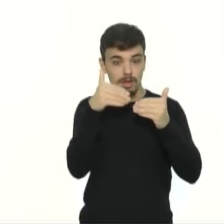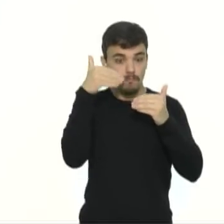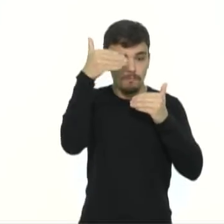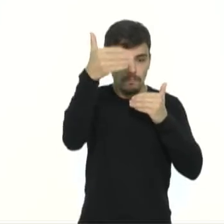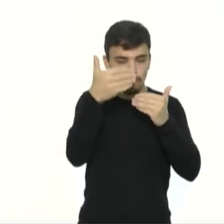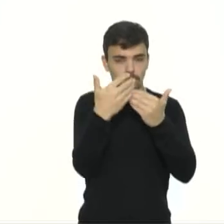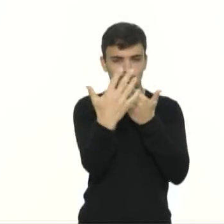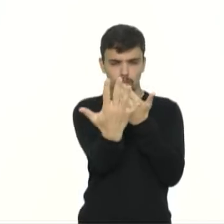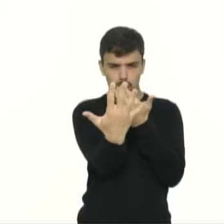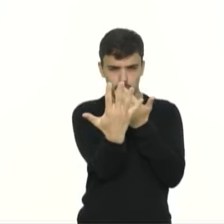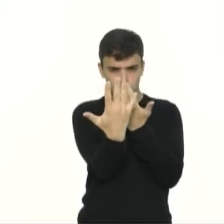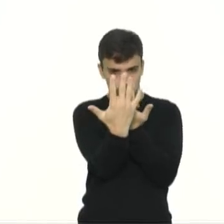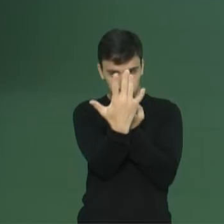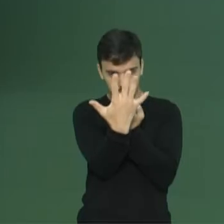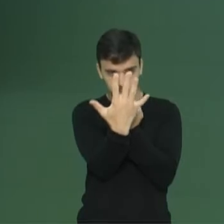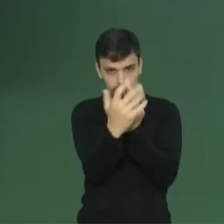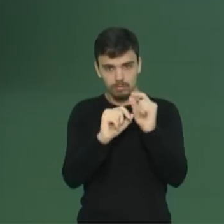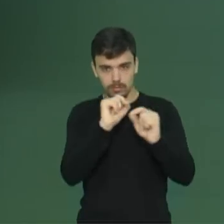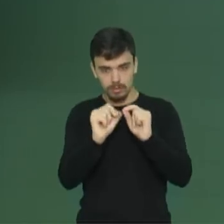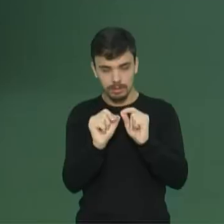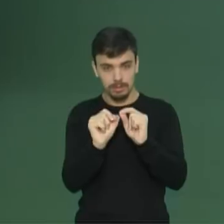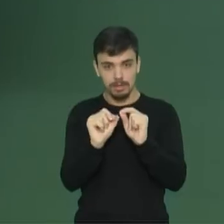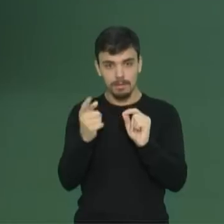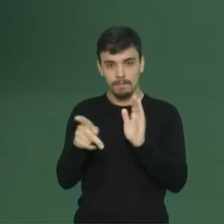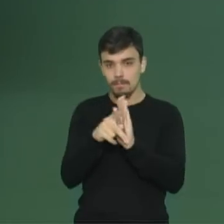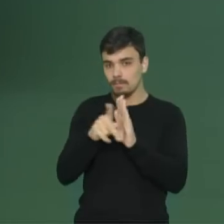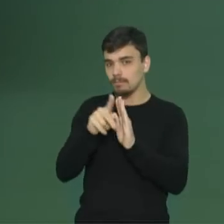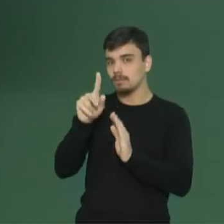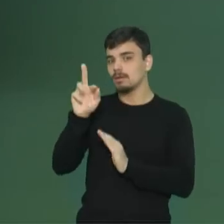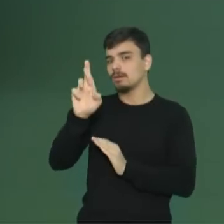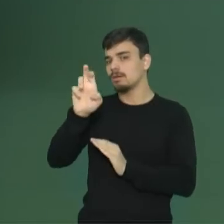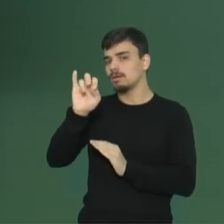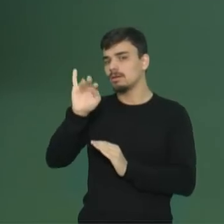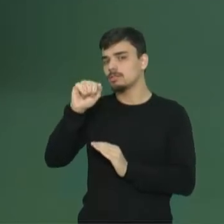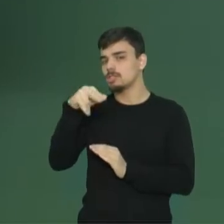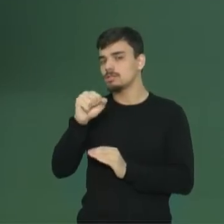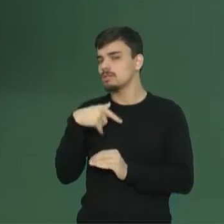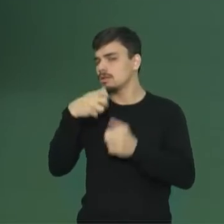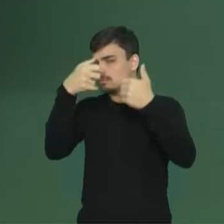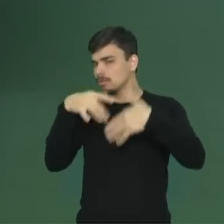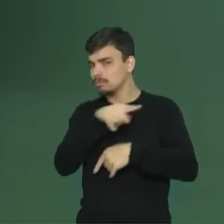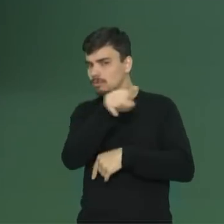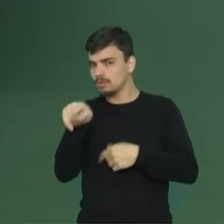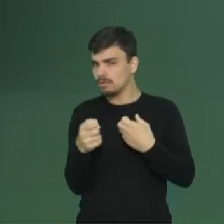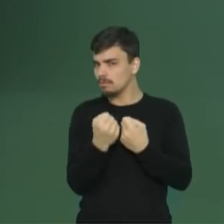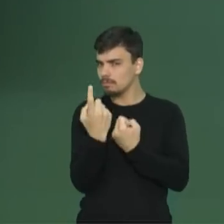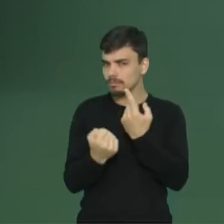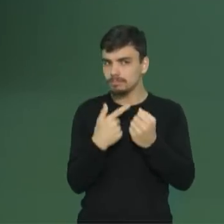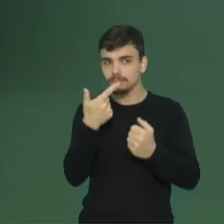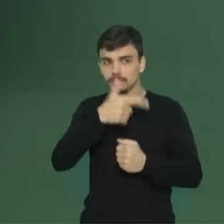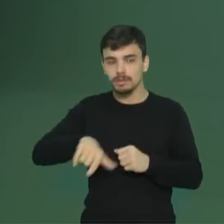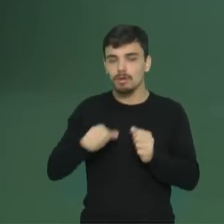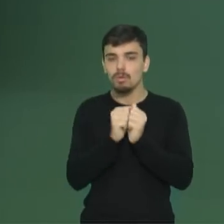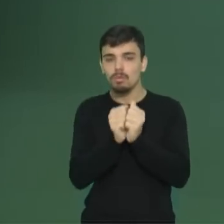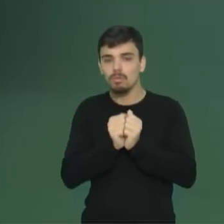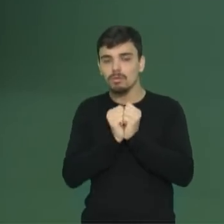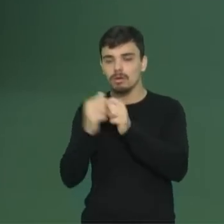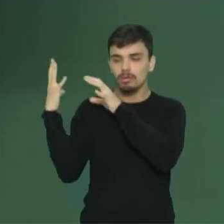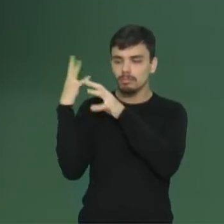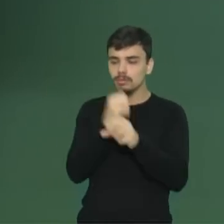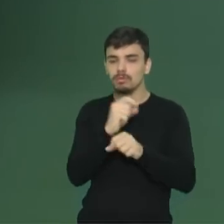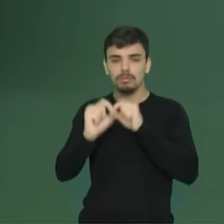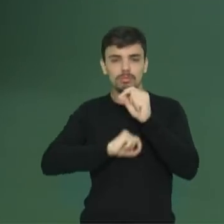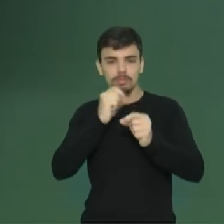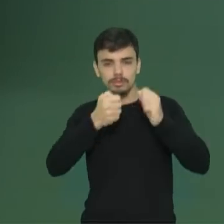fundo, em cima da retina. Falei várias vezes isso para vocês, né? Então, meus caros, luz é uma onda,